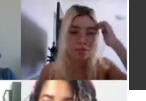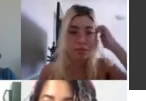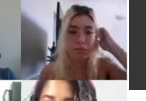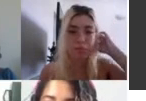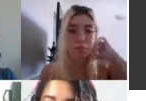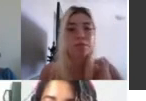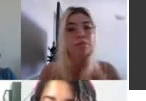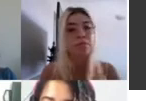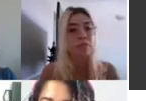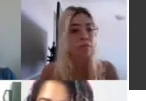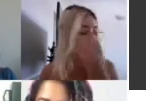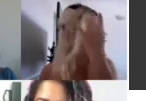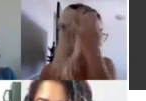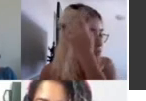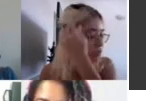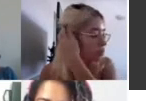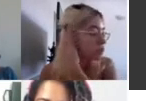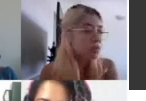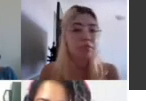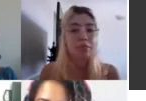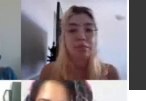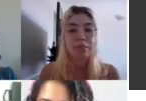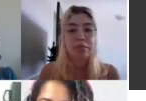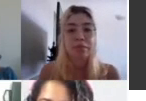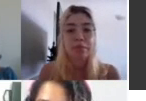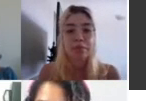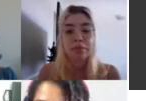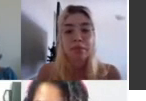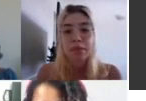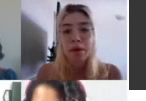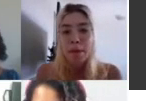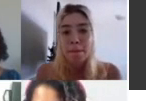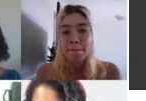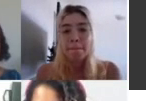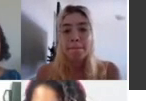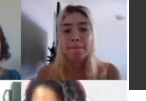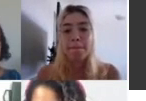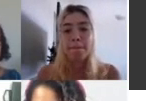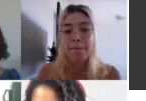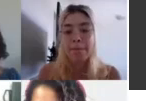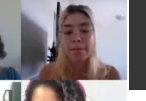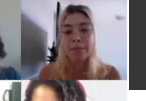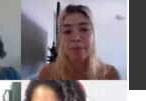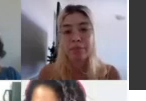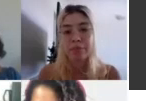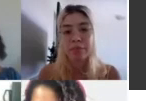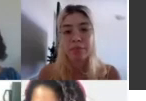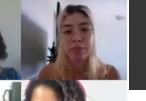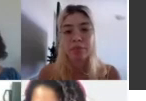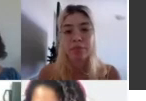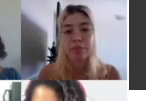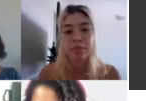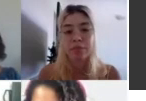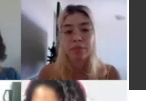resistência, né, que vão impulsionar nosso cenário educacional, que está tão sistematicamente atacado